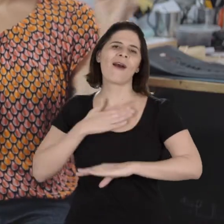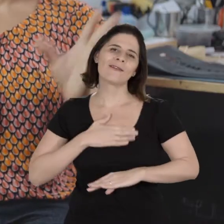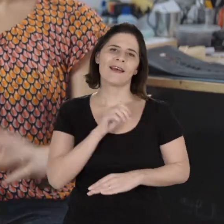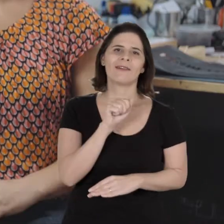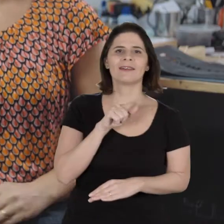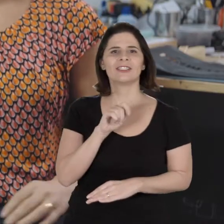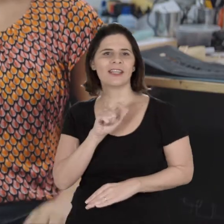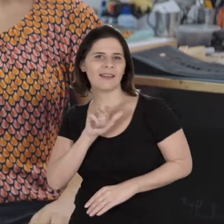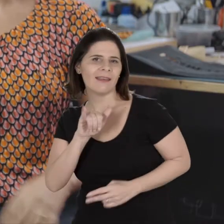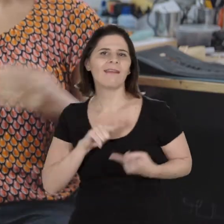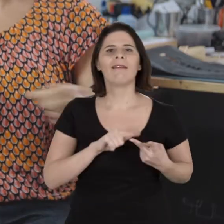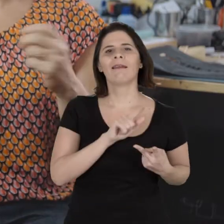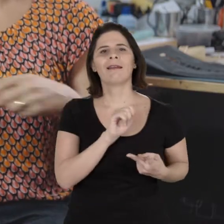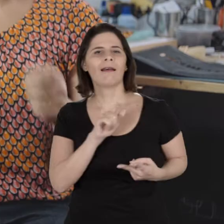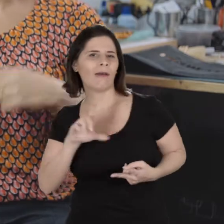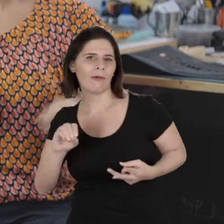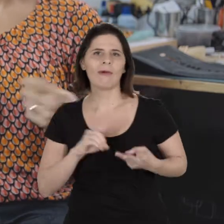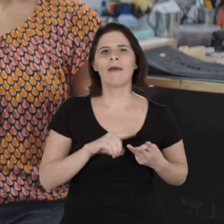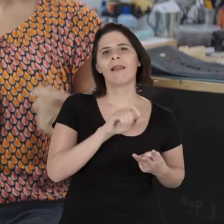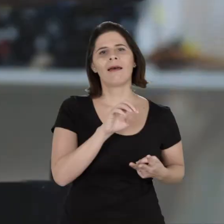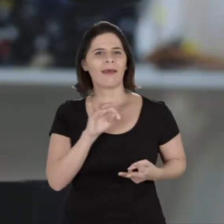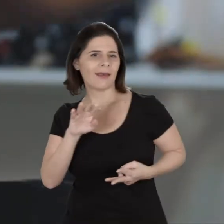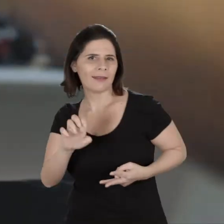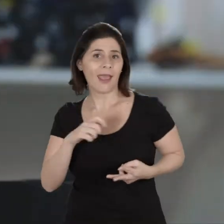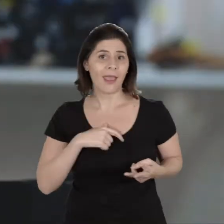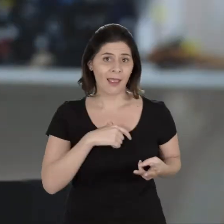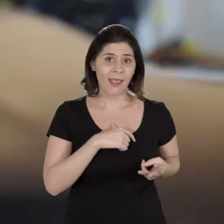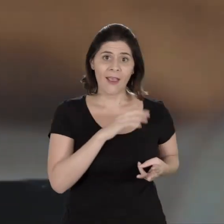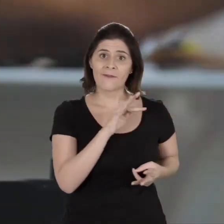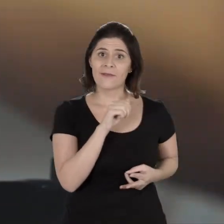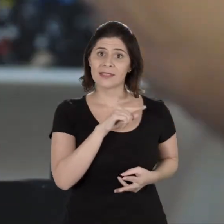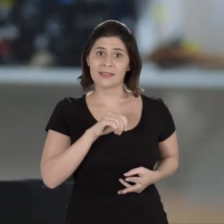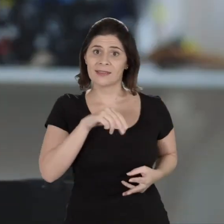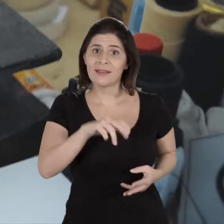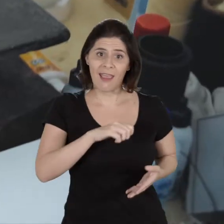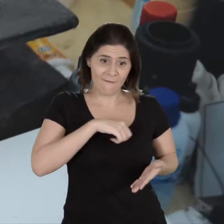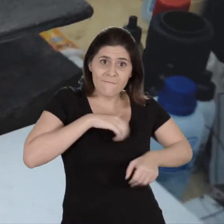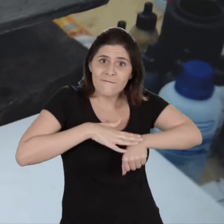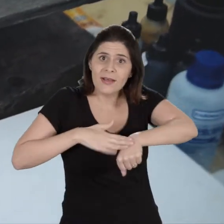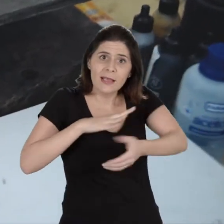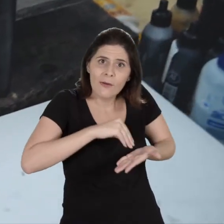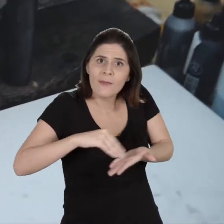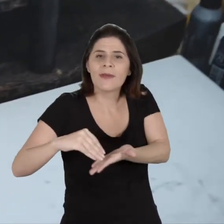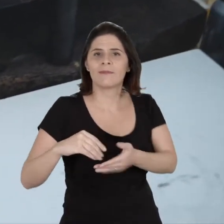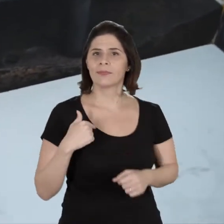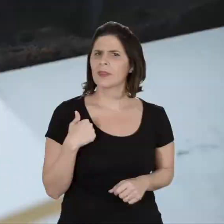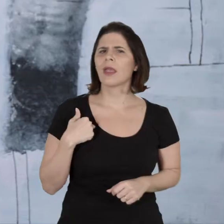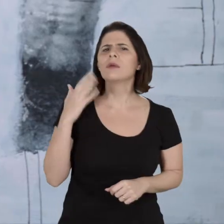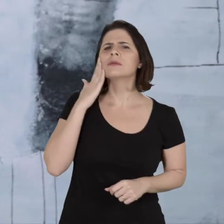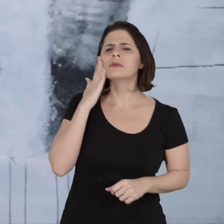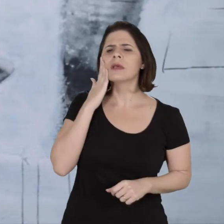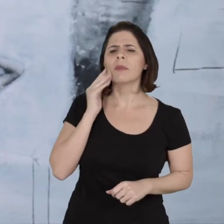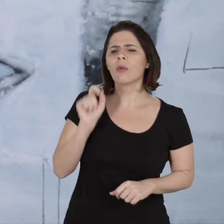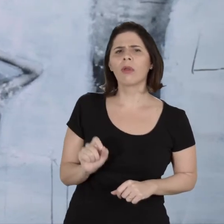do Glauco, Laerte, e copiava e fazia uns fanzines, assim. Eu comecei a produzir, saber que eu produzia livros de